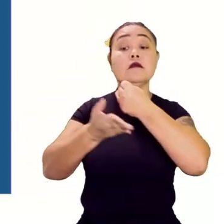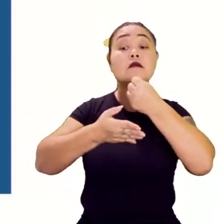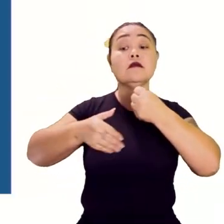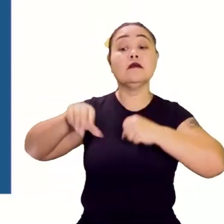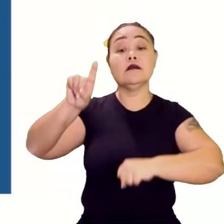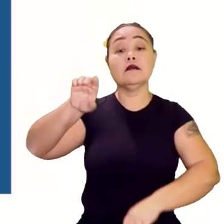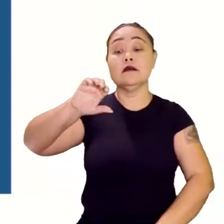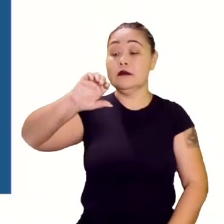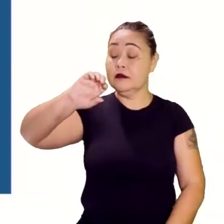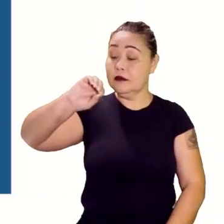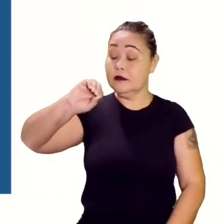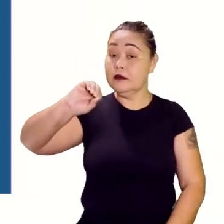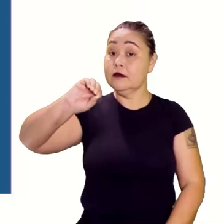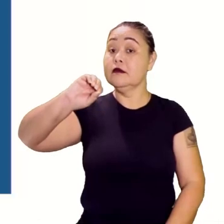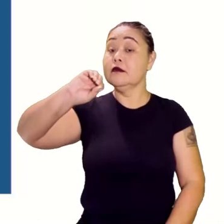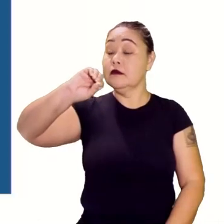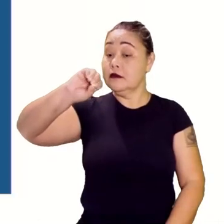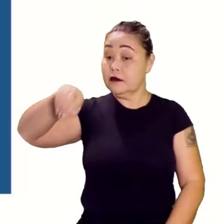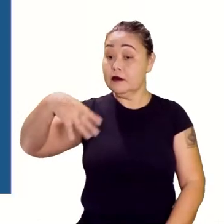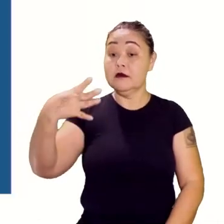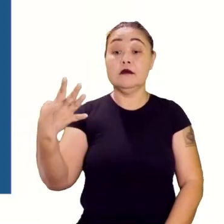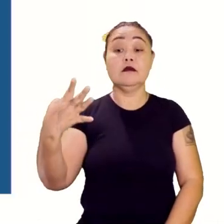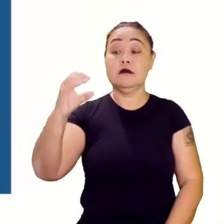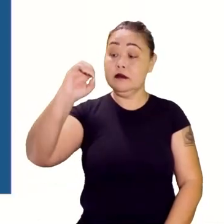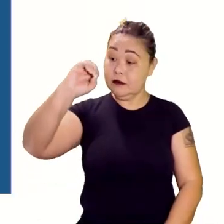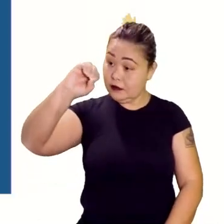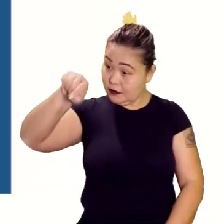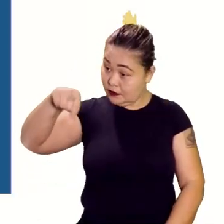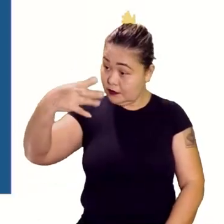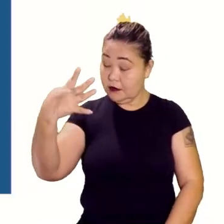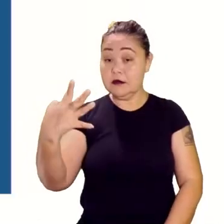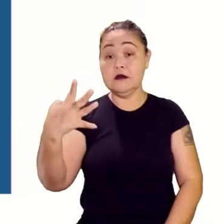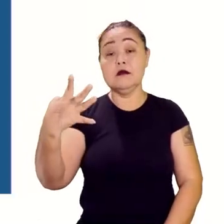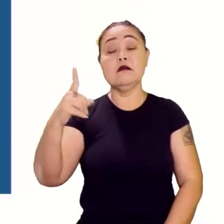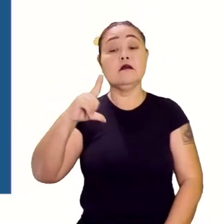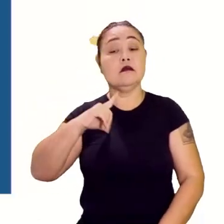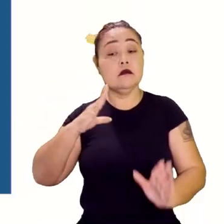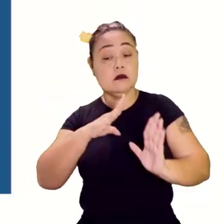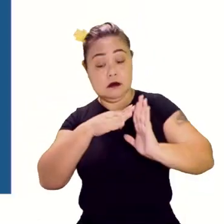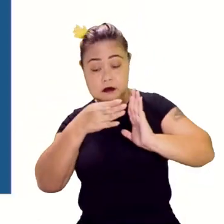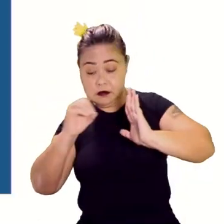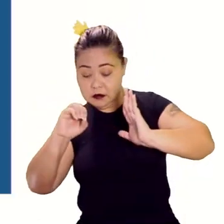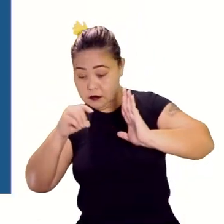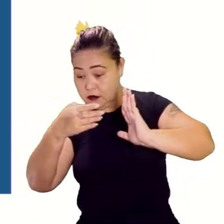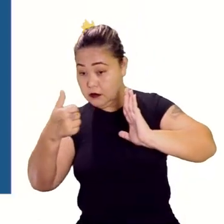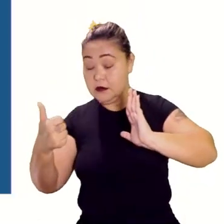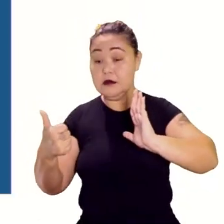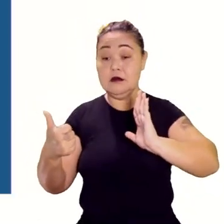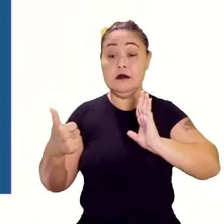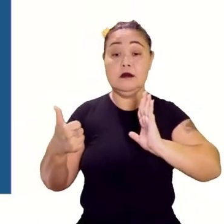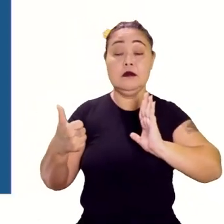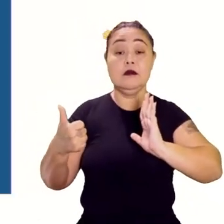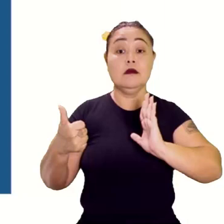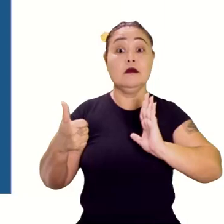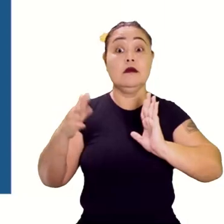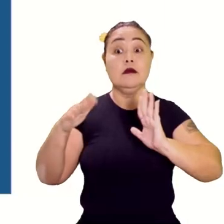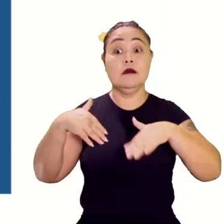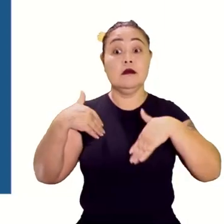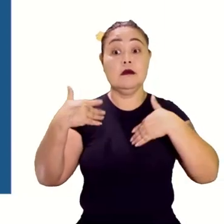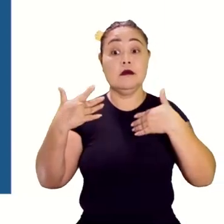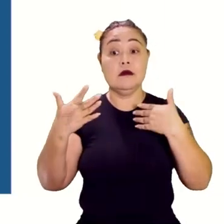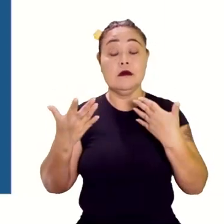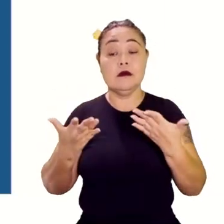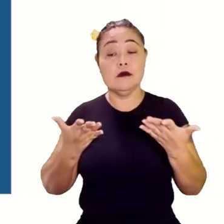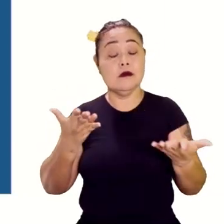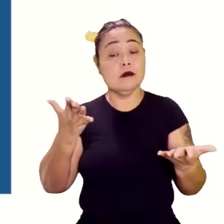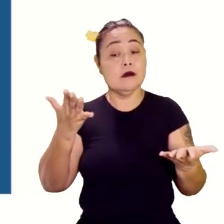quem? 0,4. Nossa base é um número entre 0 e 1.